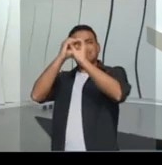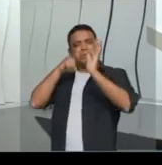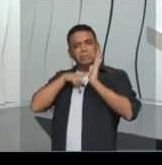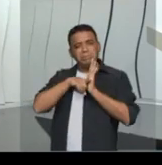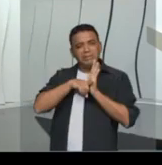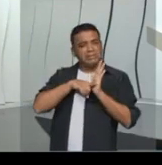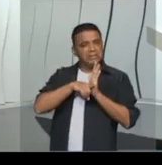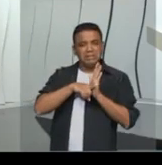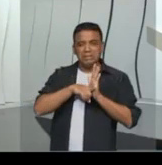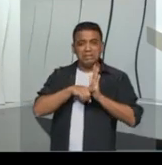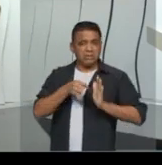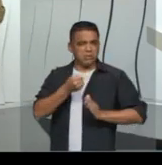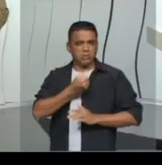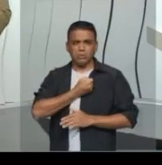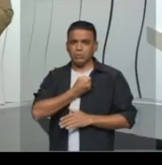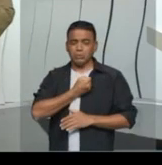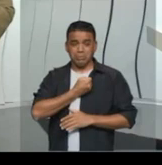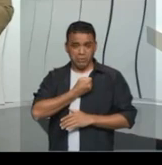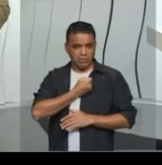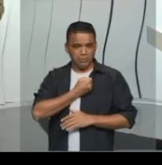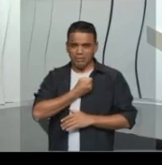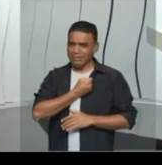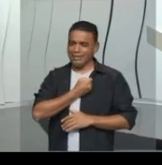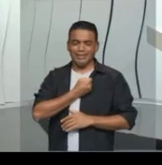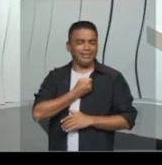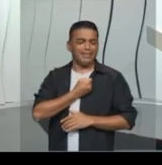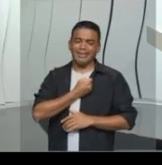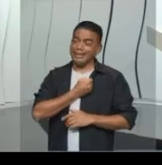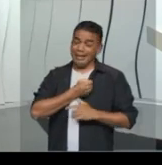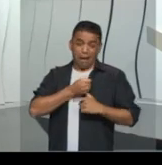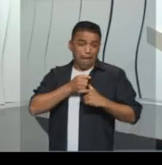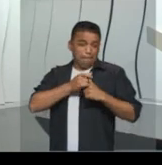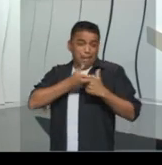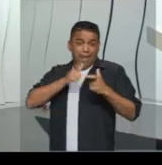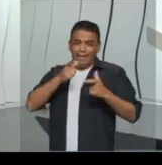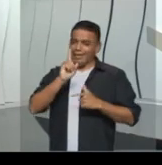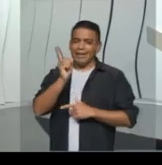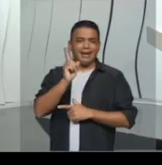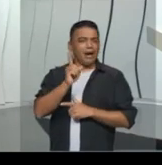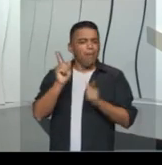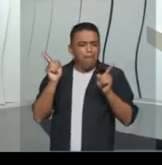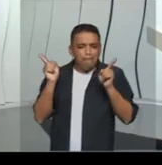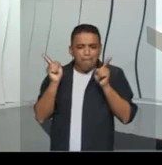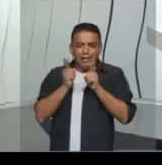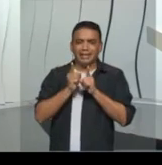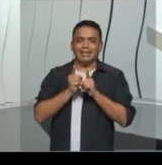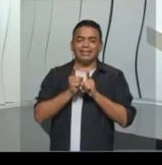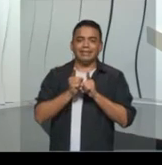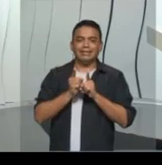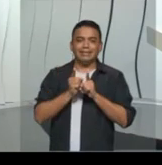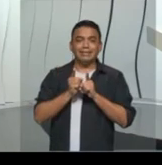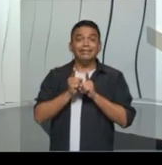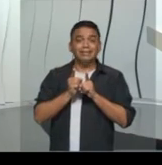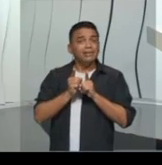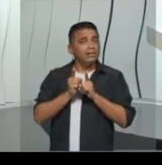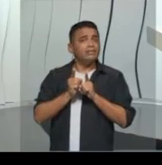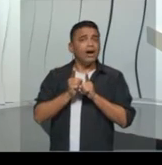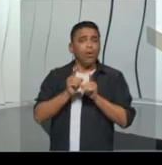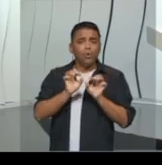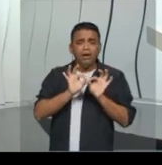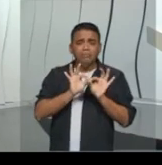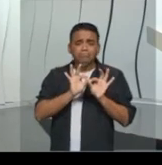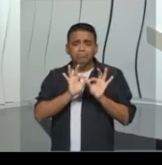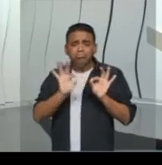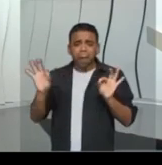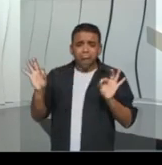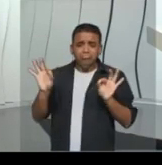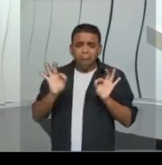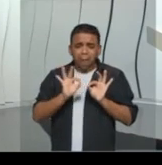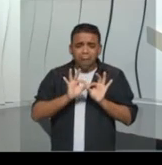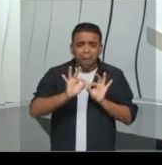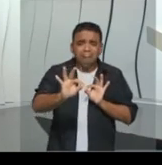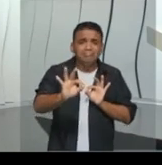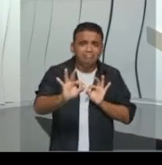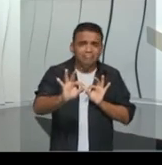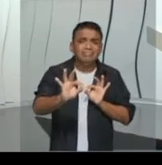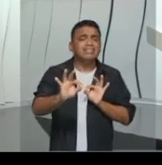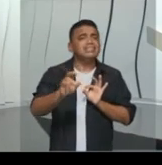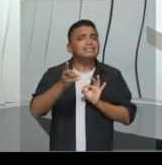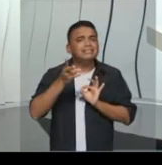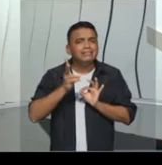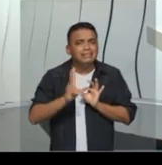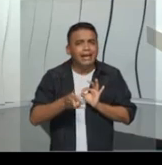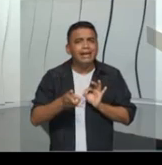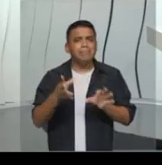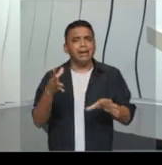assim. Nós temos as medidas astronômicas, usam constantemente ano-luz, pensando